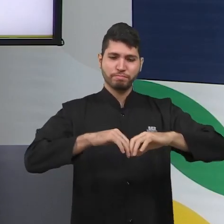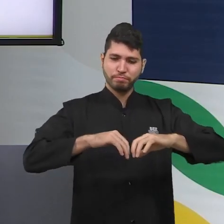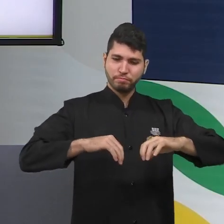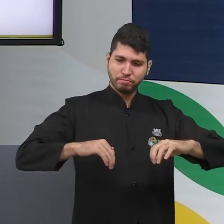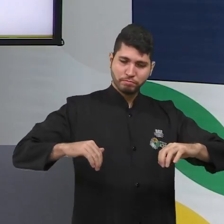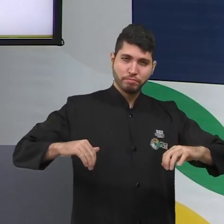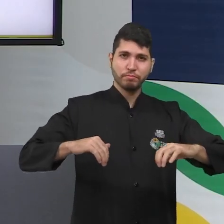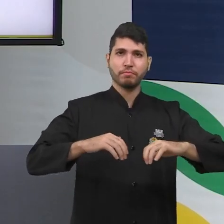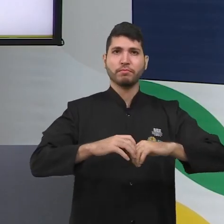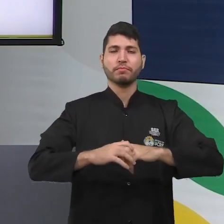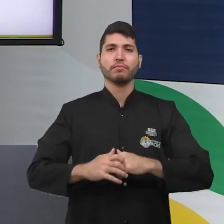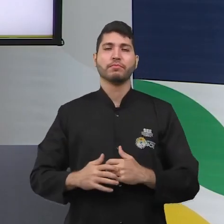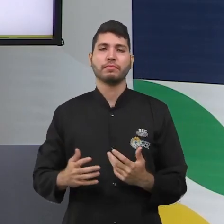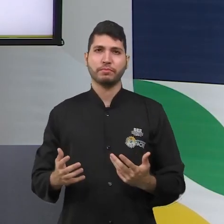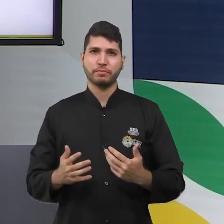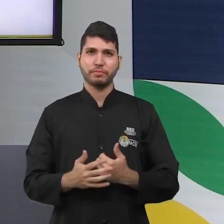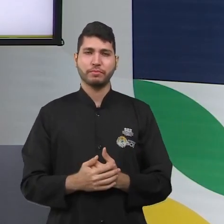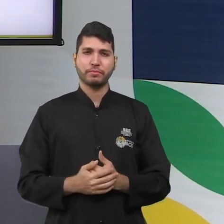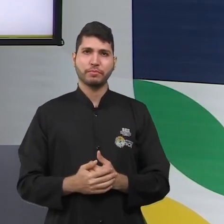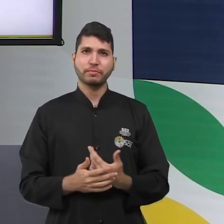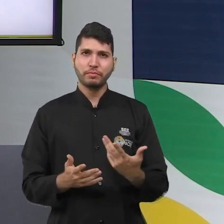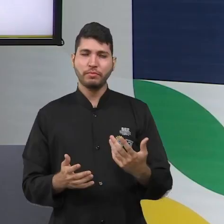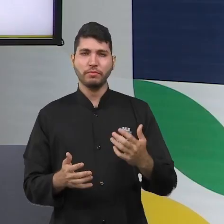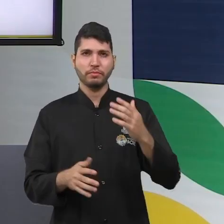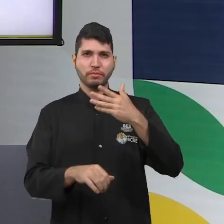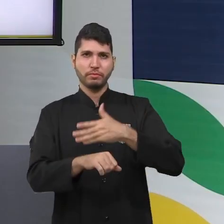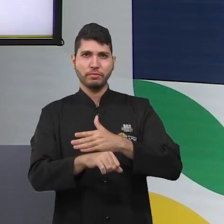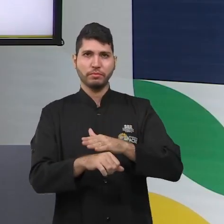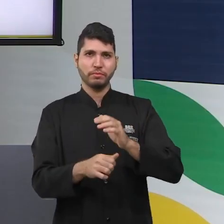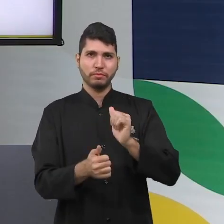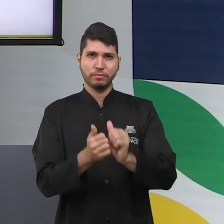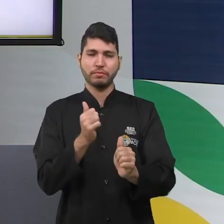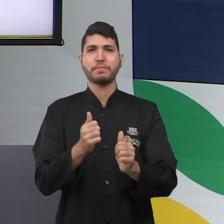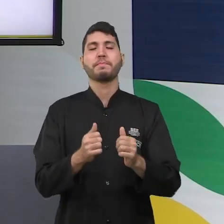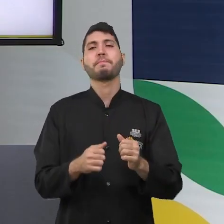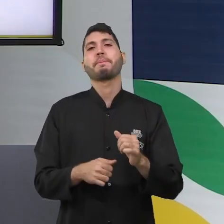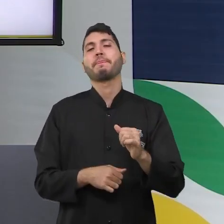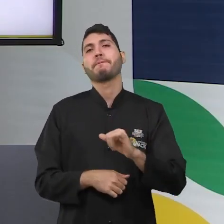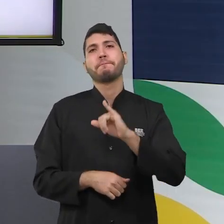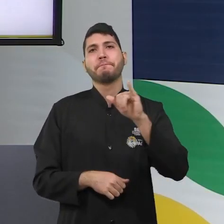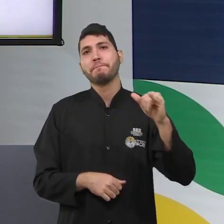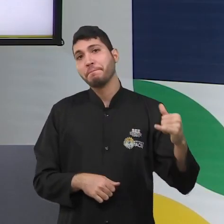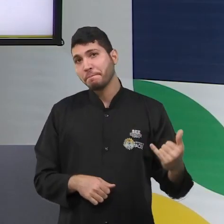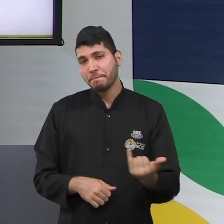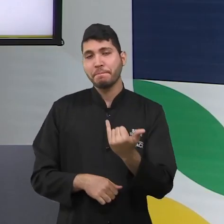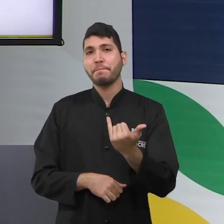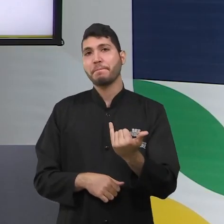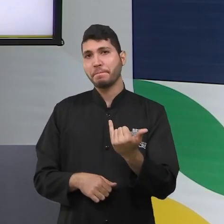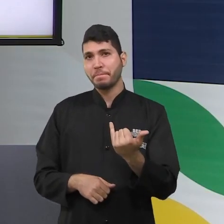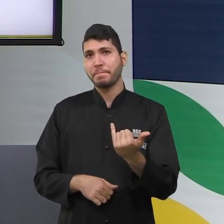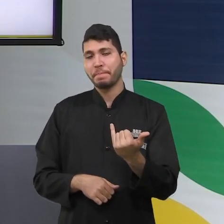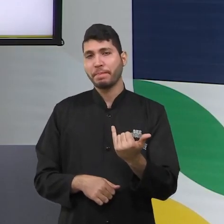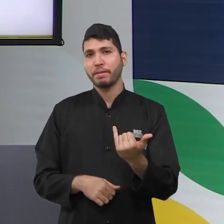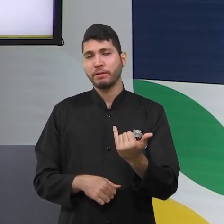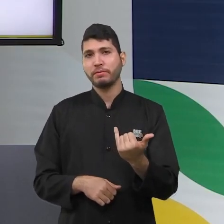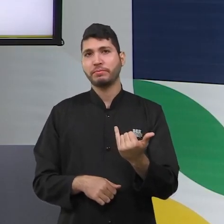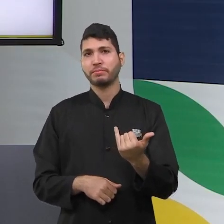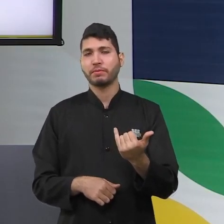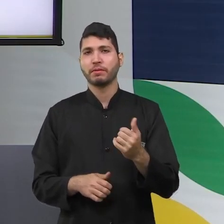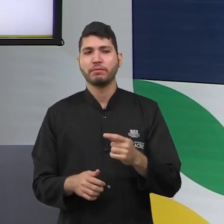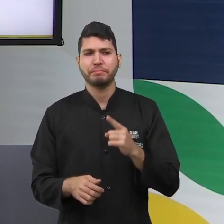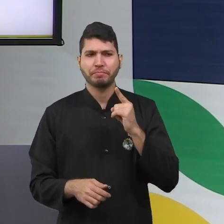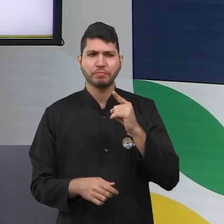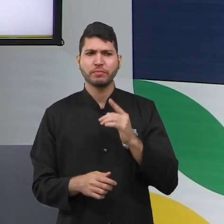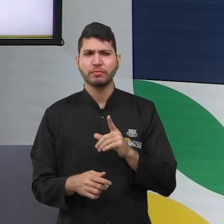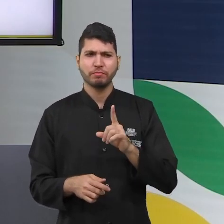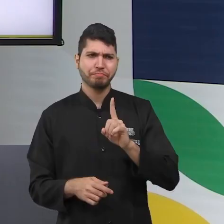vamos oferecer uma comunidade meio marginalizada, periférica, assim, bem isolada do centro